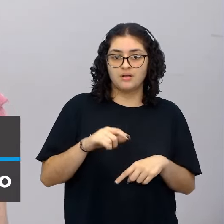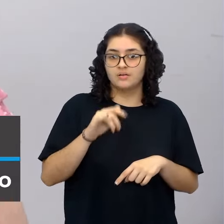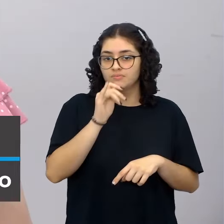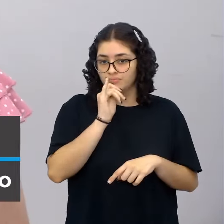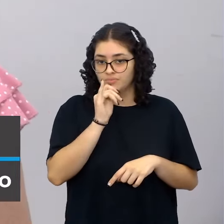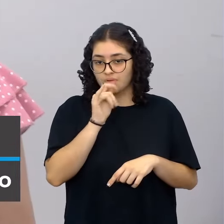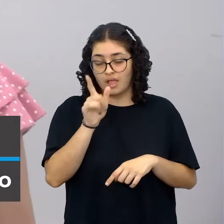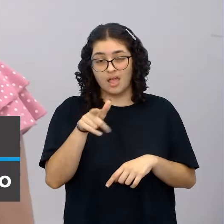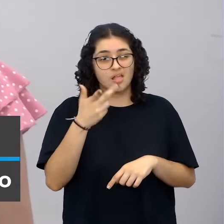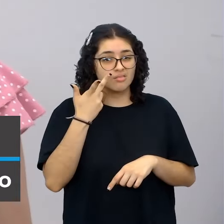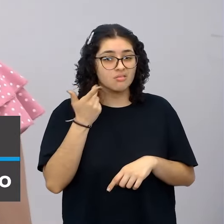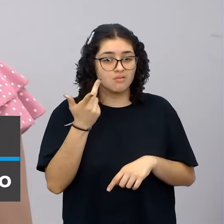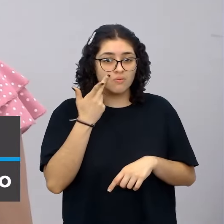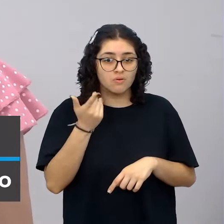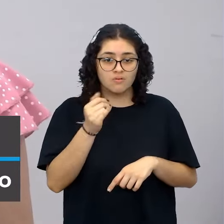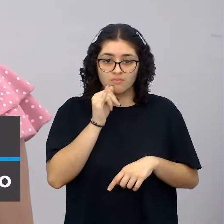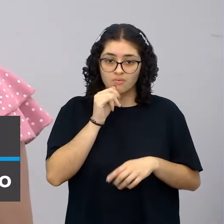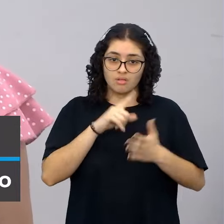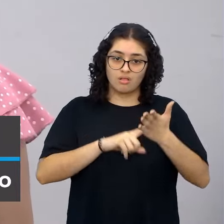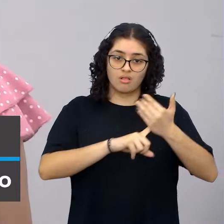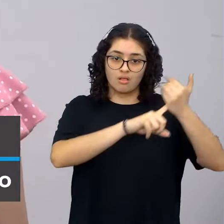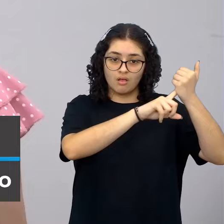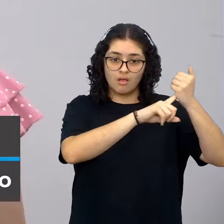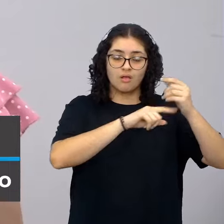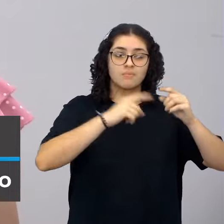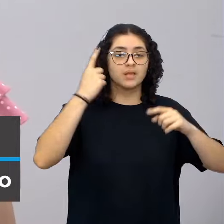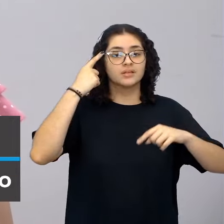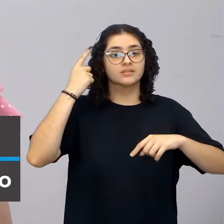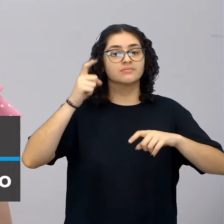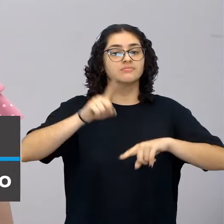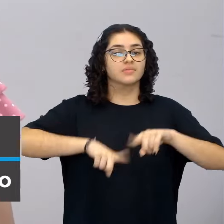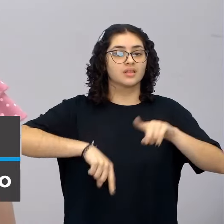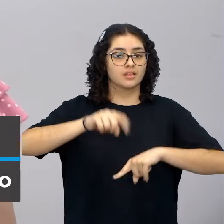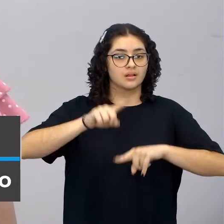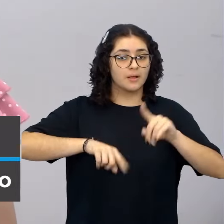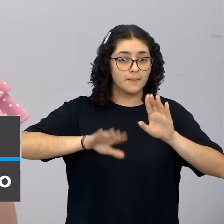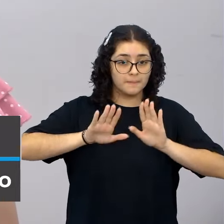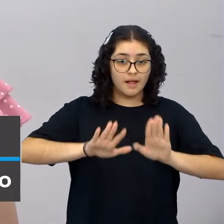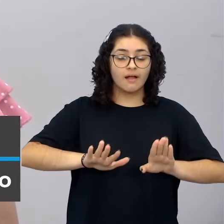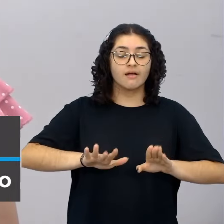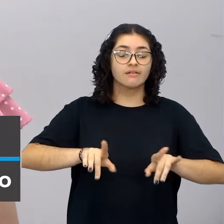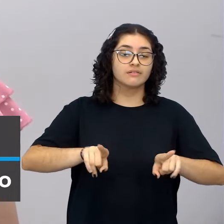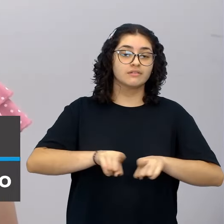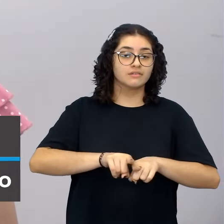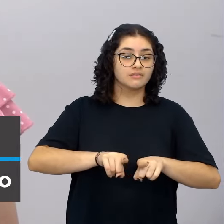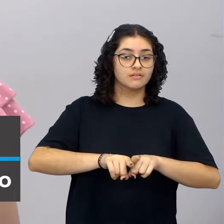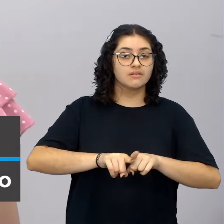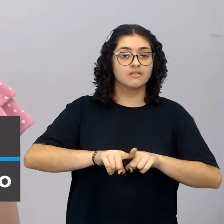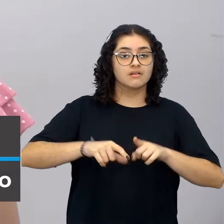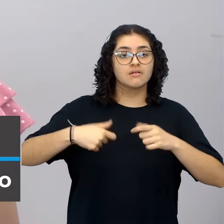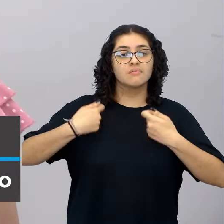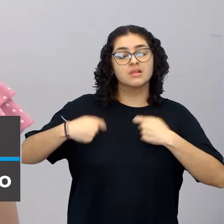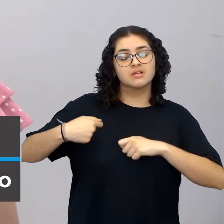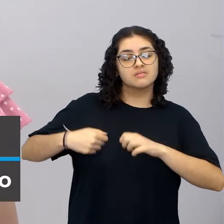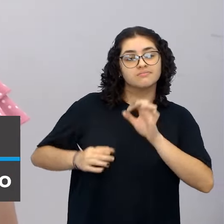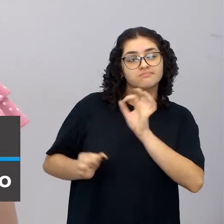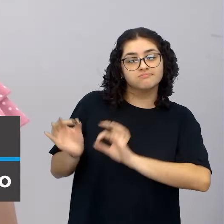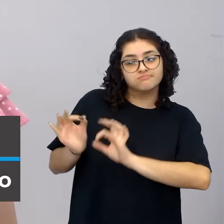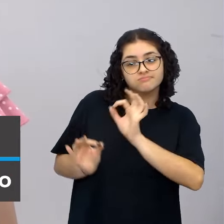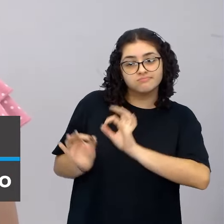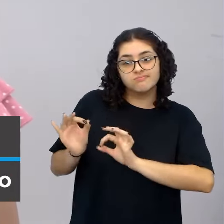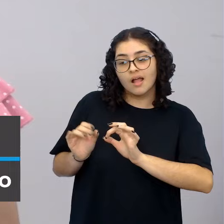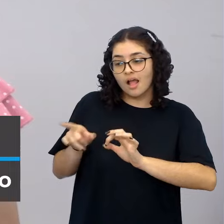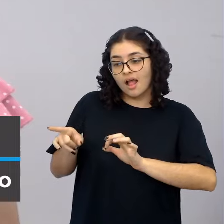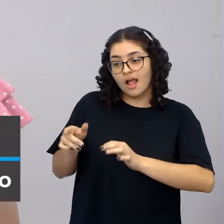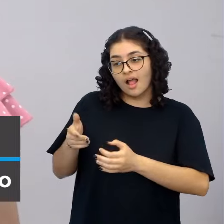lógico, é natural, né? A gente fala de tecnologia, a gente pensa em equipamento. Mas também eu tenho que formar um